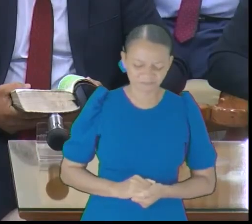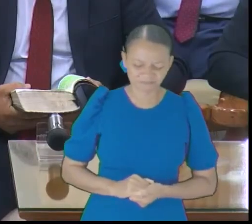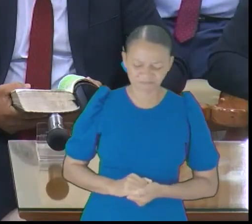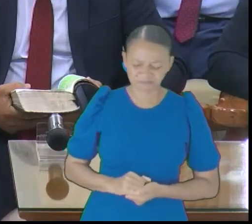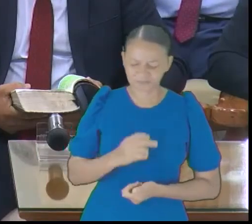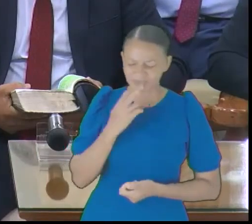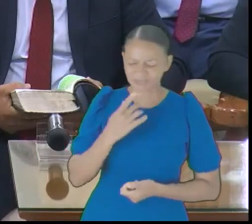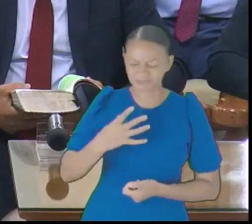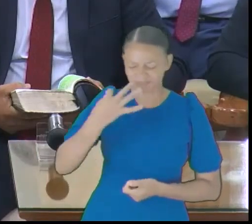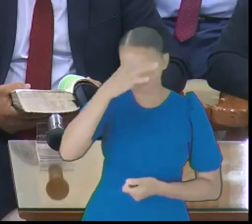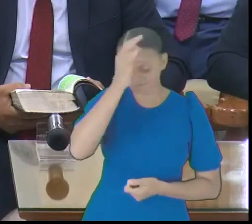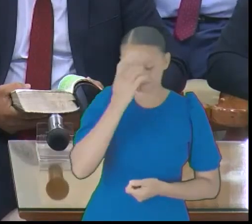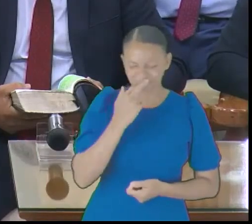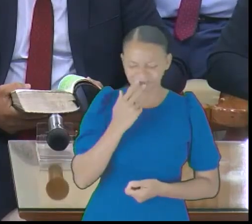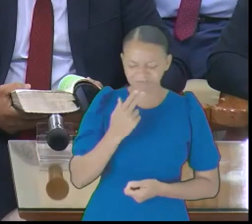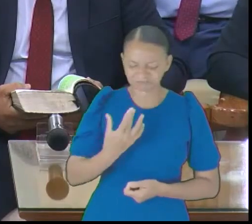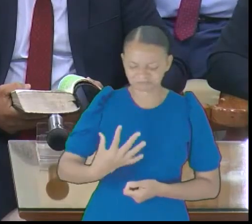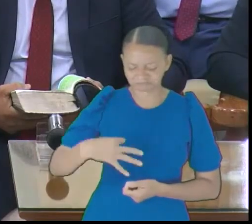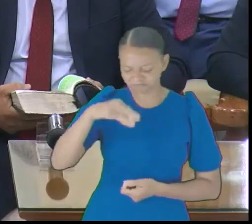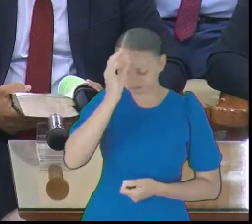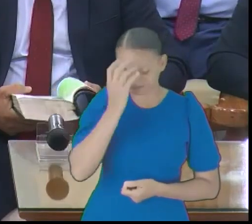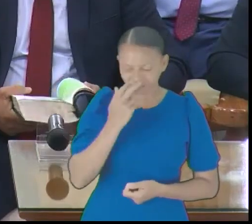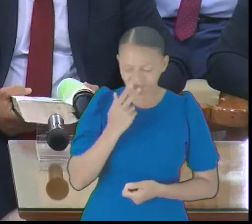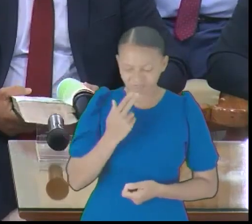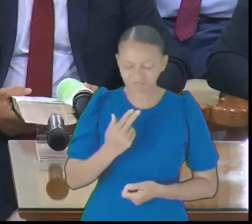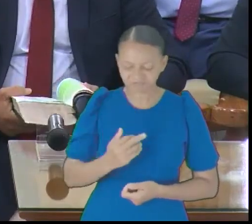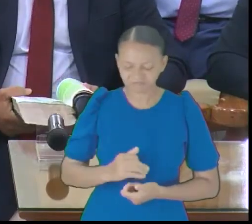O camante chedevia sou.